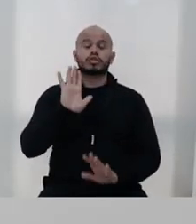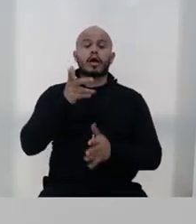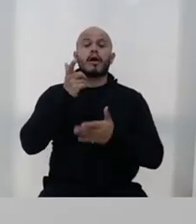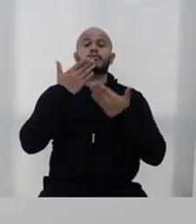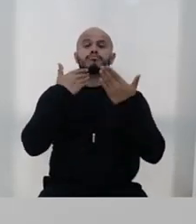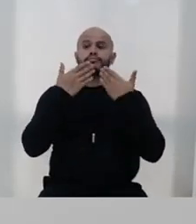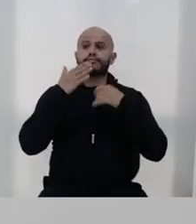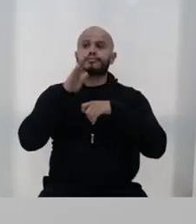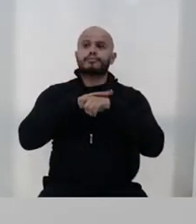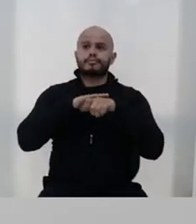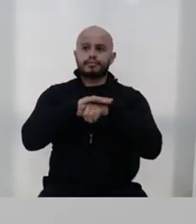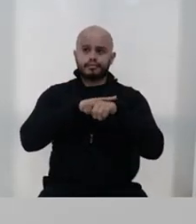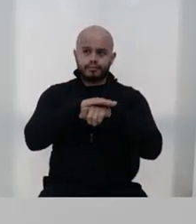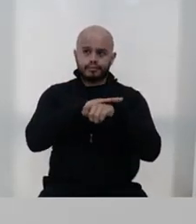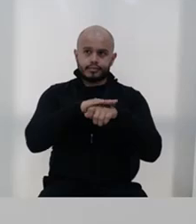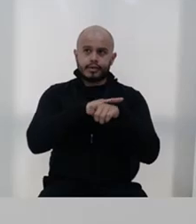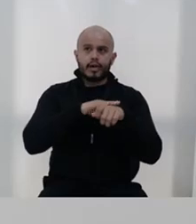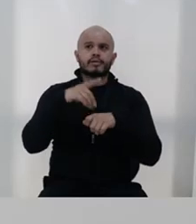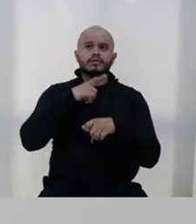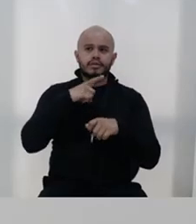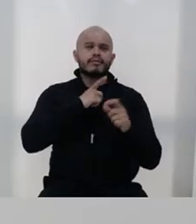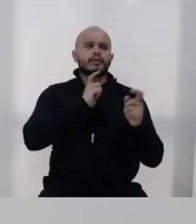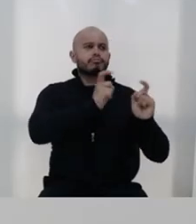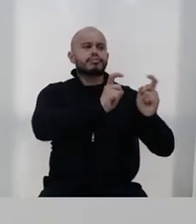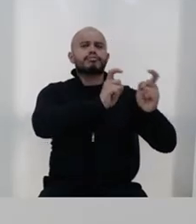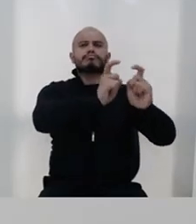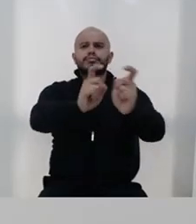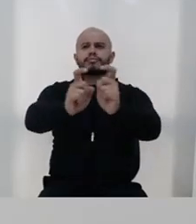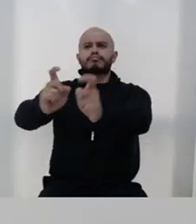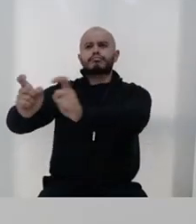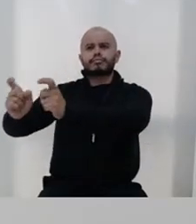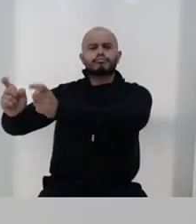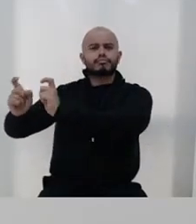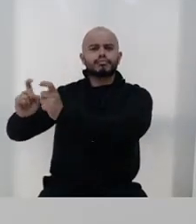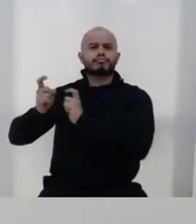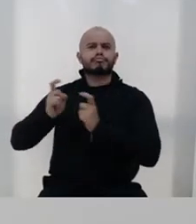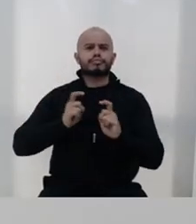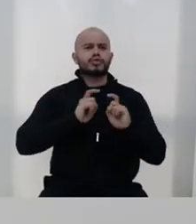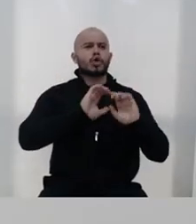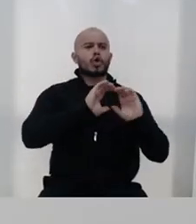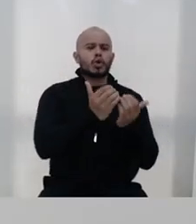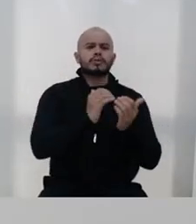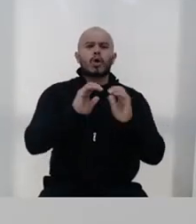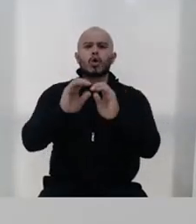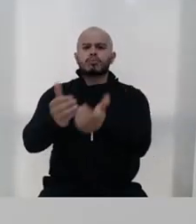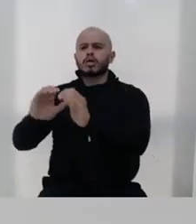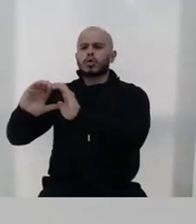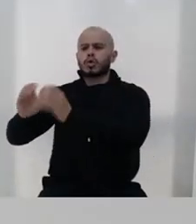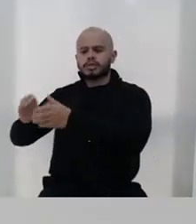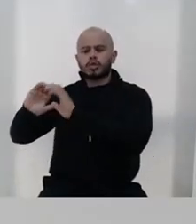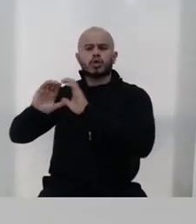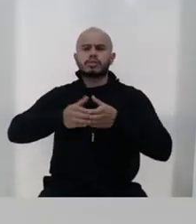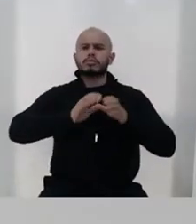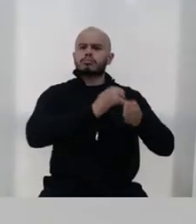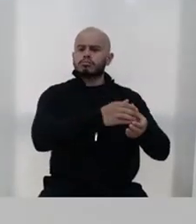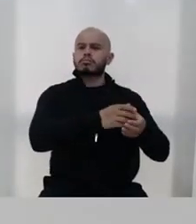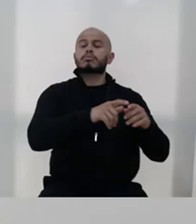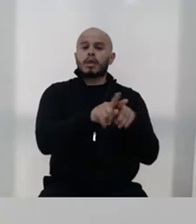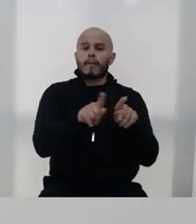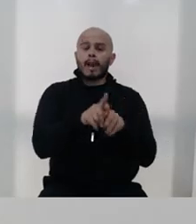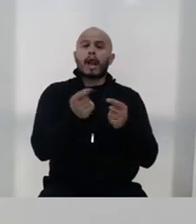temáticas tiveram as suas reuniões, nós tivemos a Comissão de Saúde, Comissão de Execução, o nosso próprio controlador da